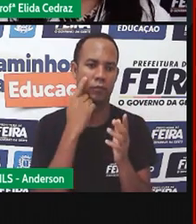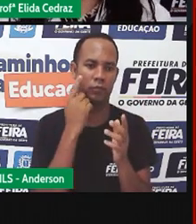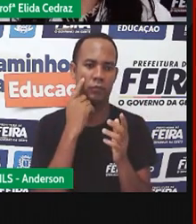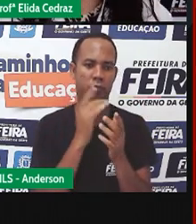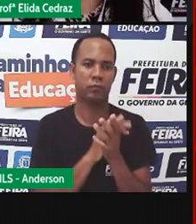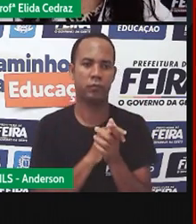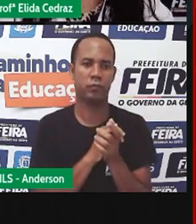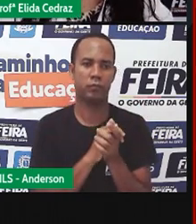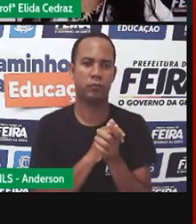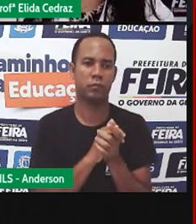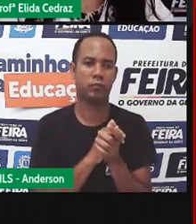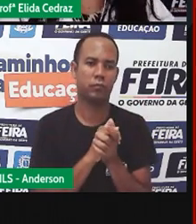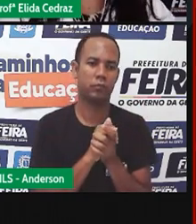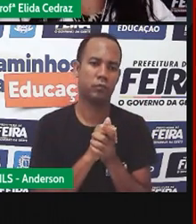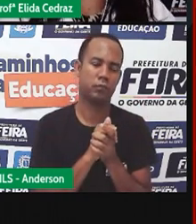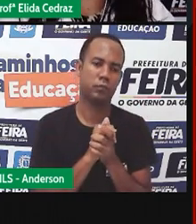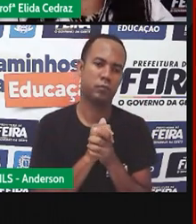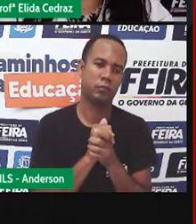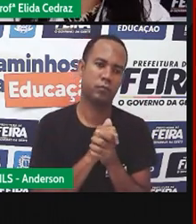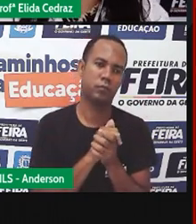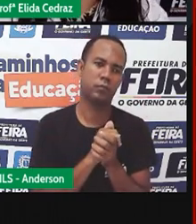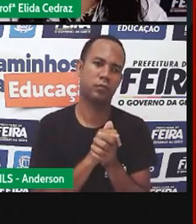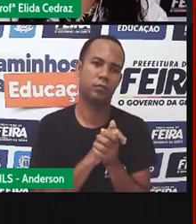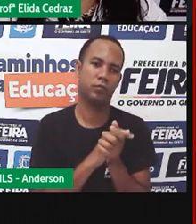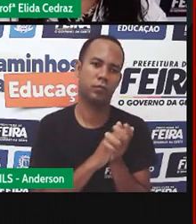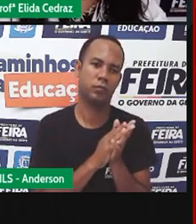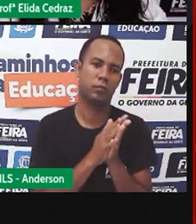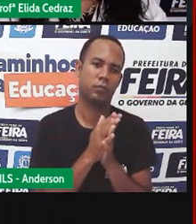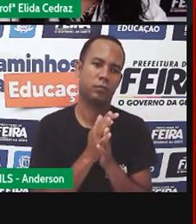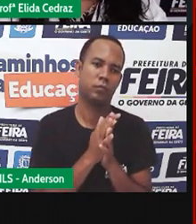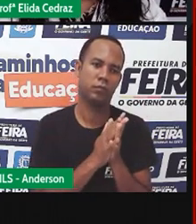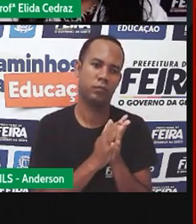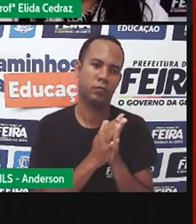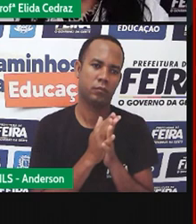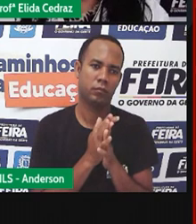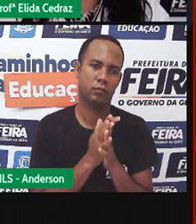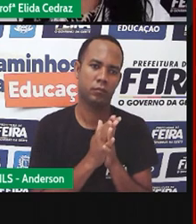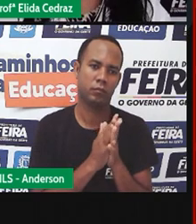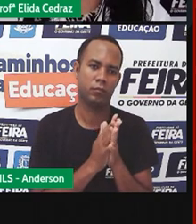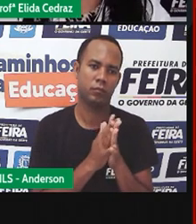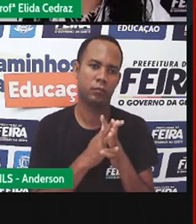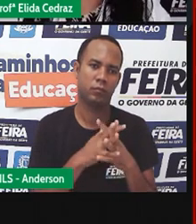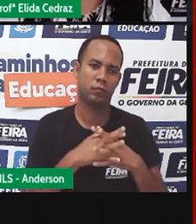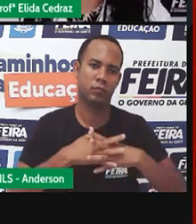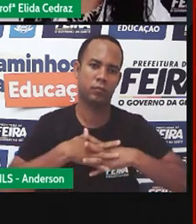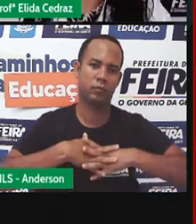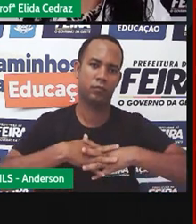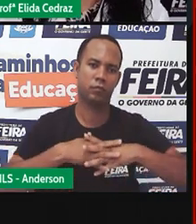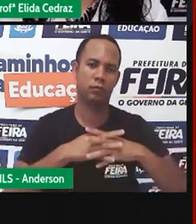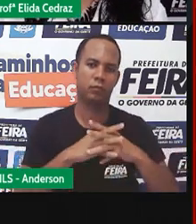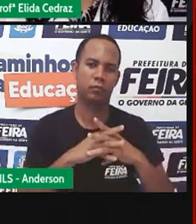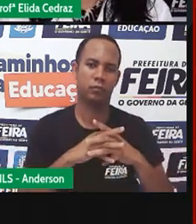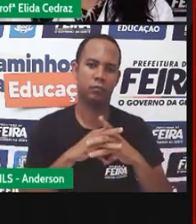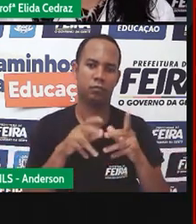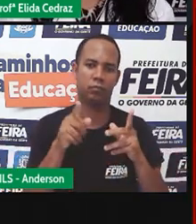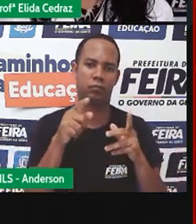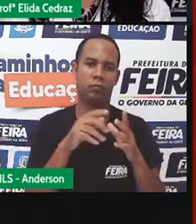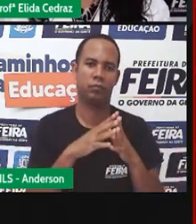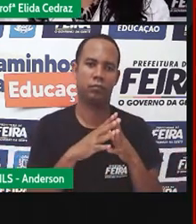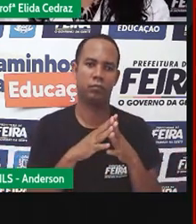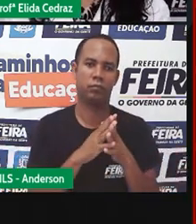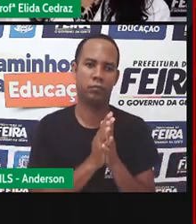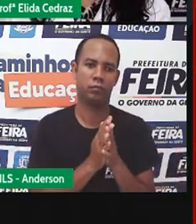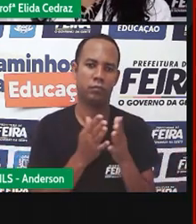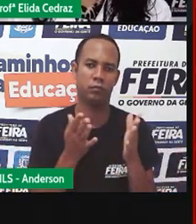O lápis, então, ele vai ser flexível ou ele será resistente?